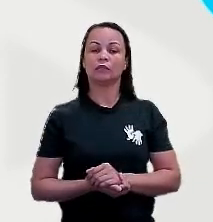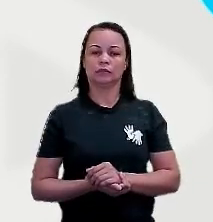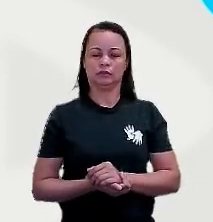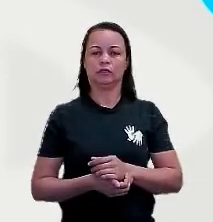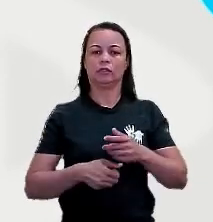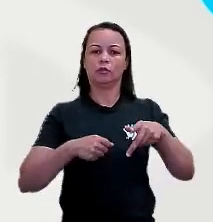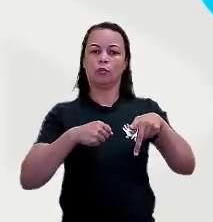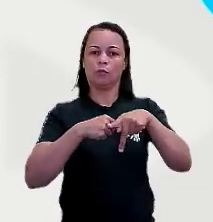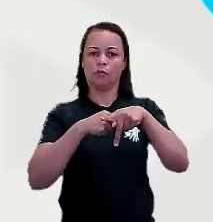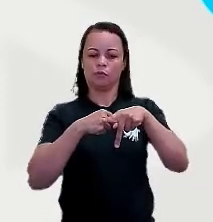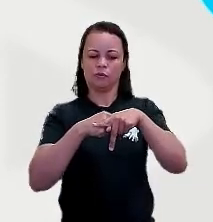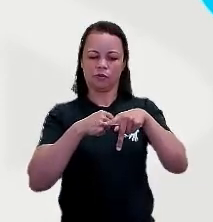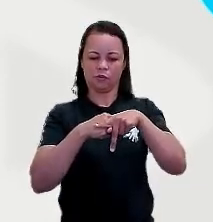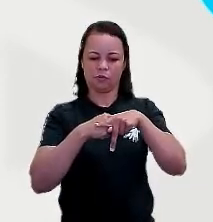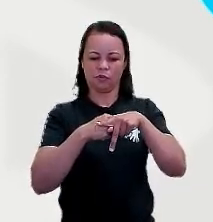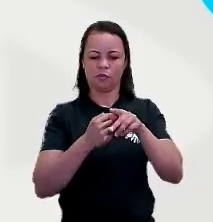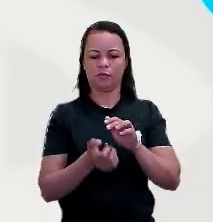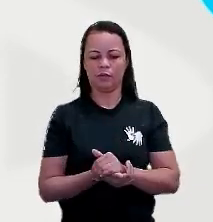pronome,